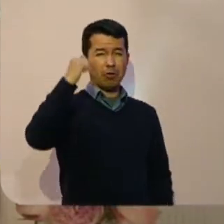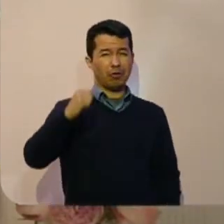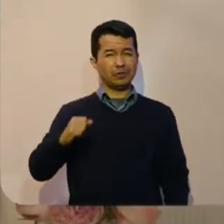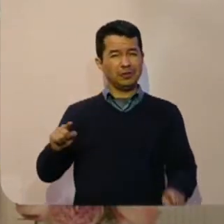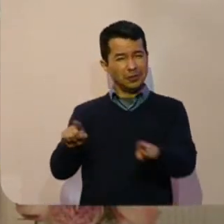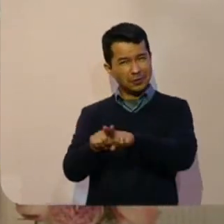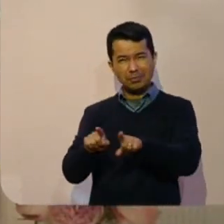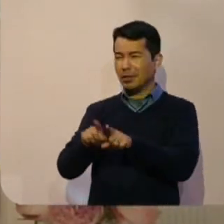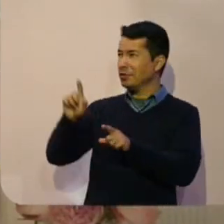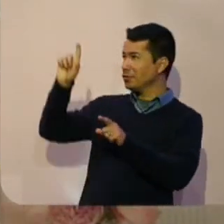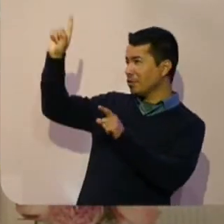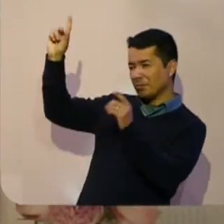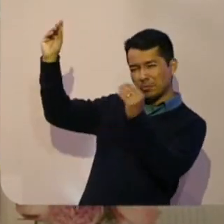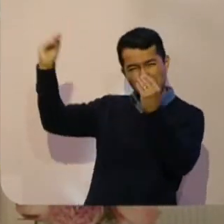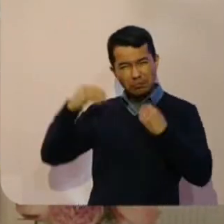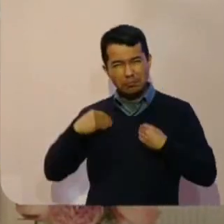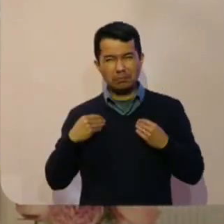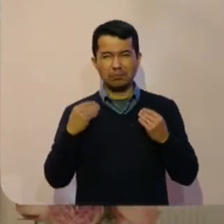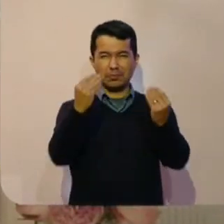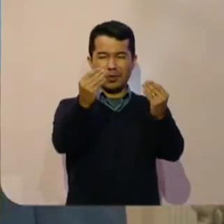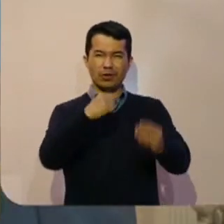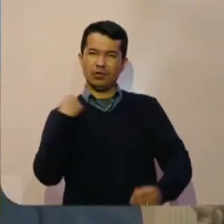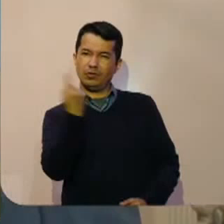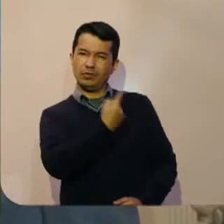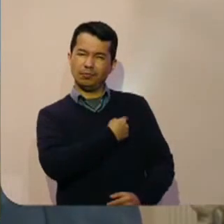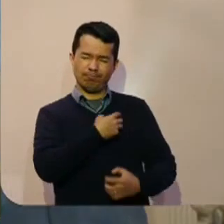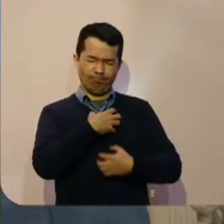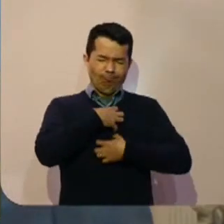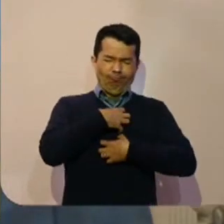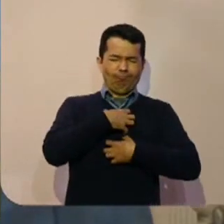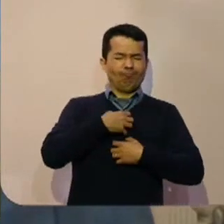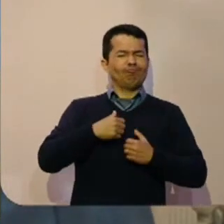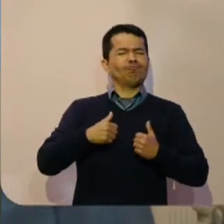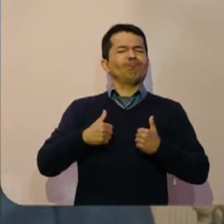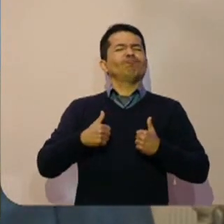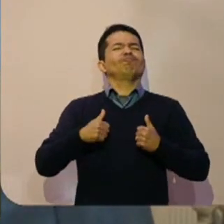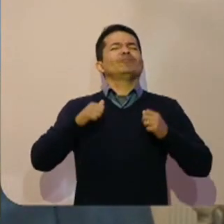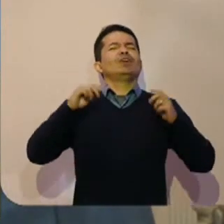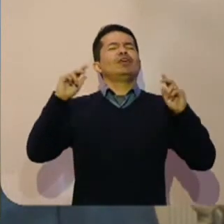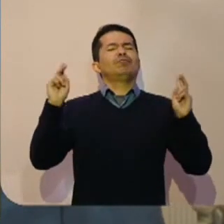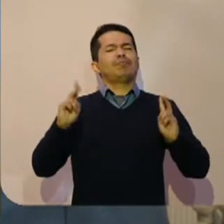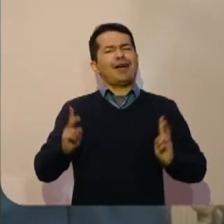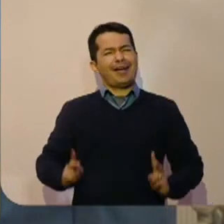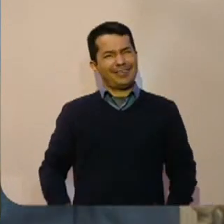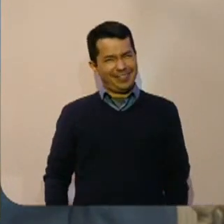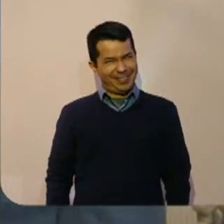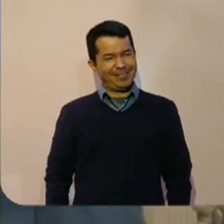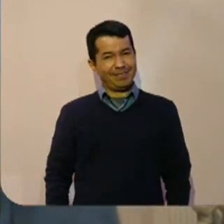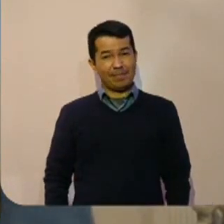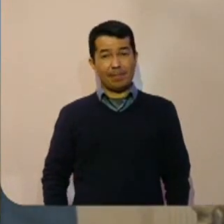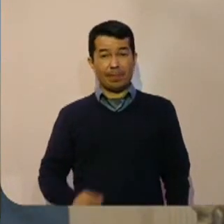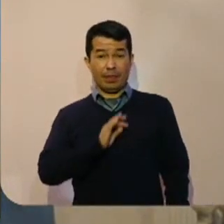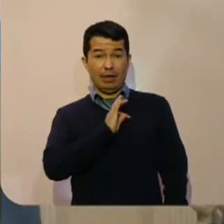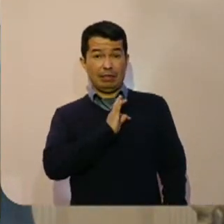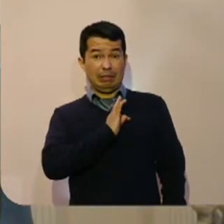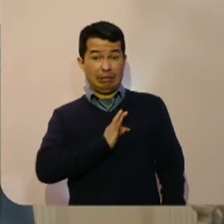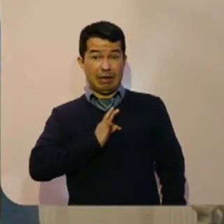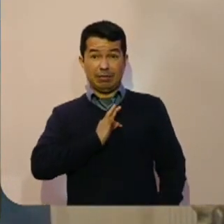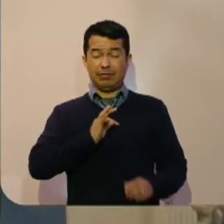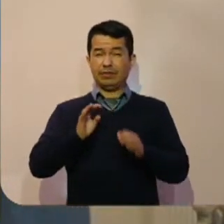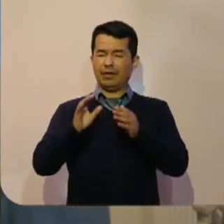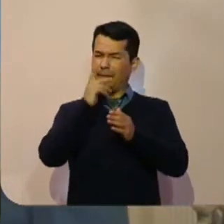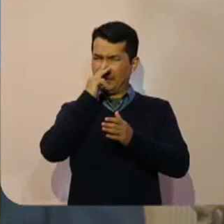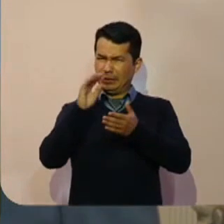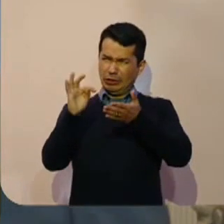Senhor restaura a nossa alma. Tiago 1,5 vai dizer para a gente, se porém algum de